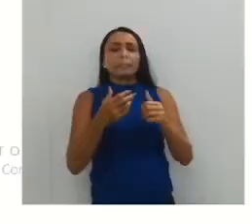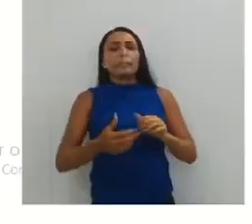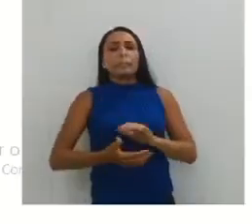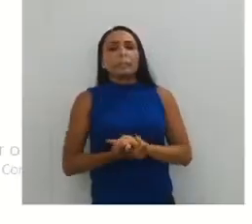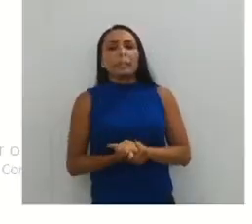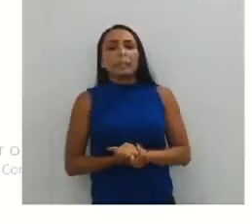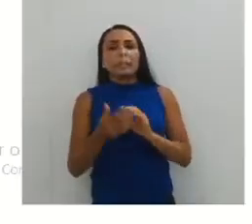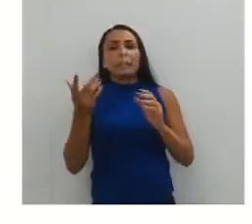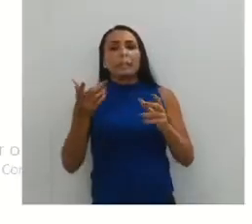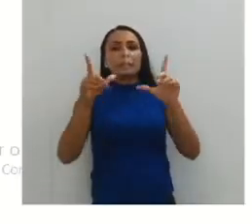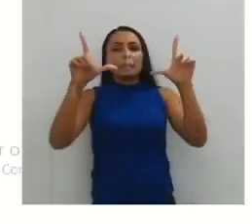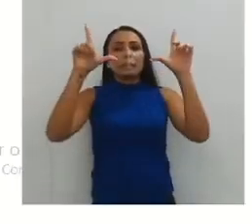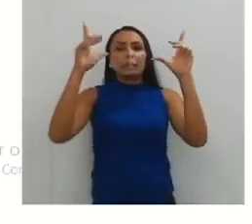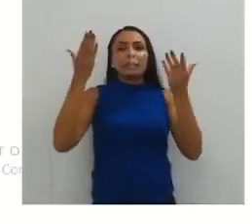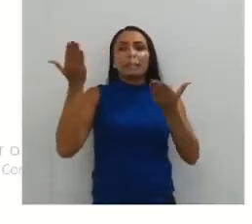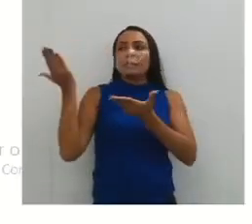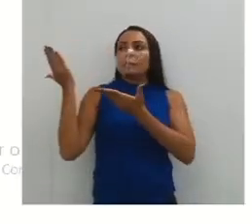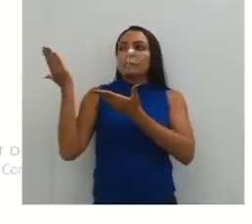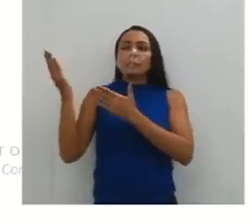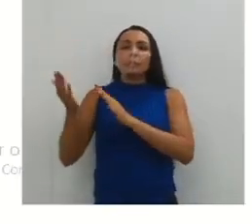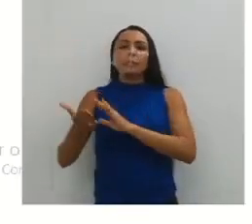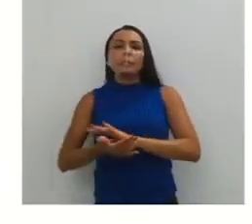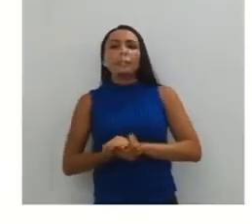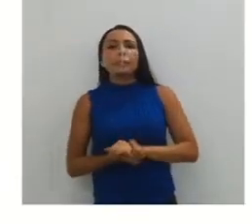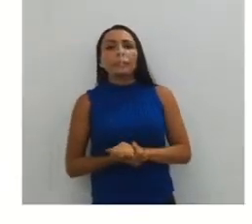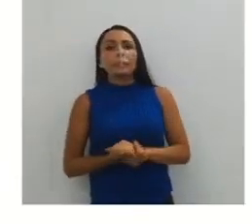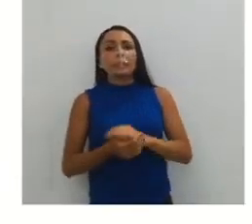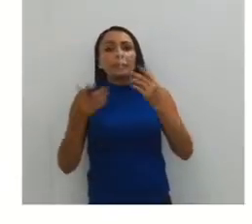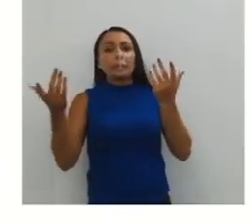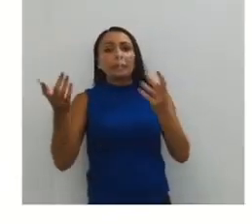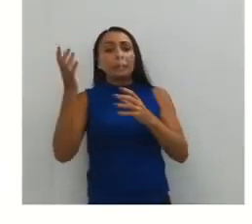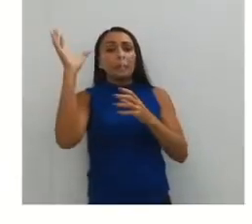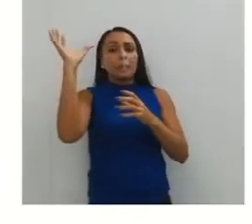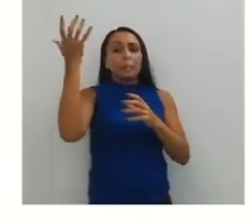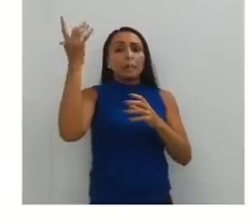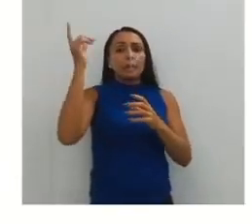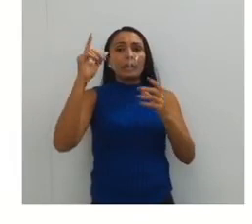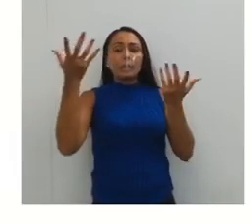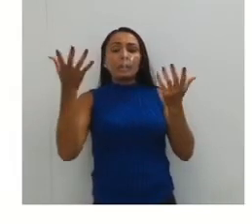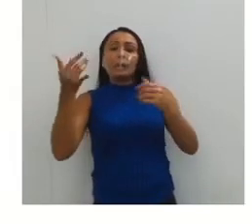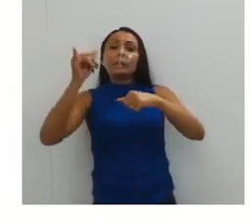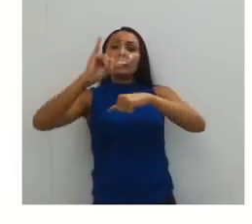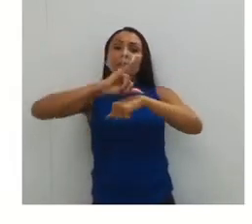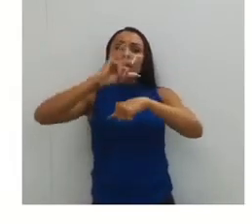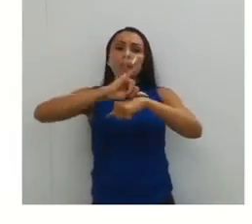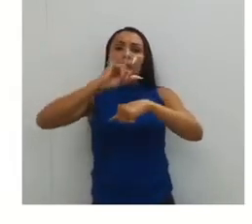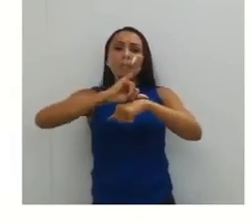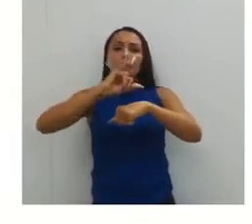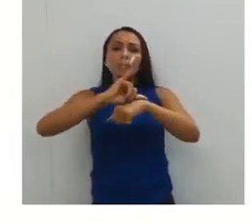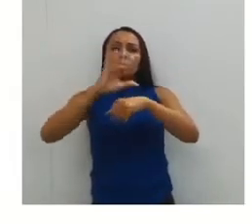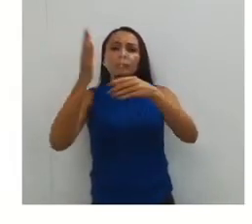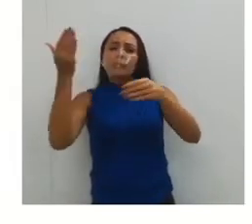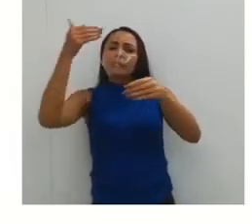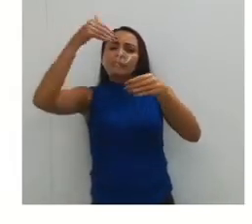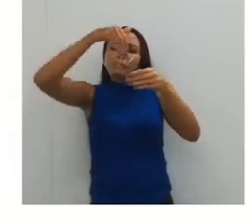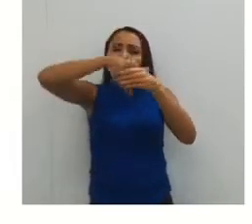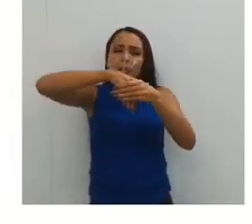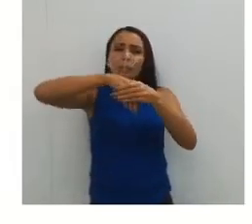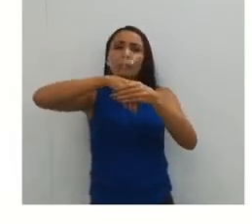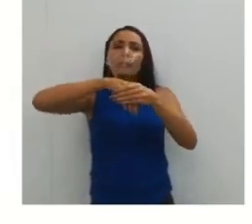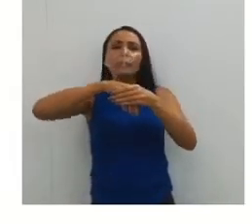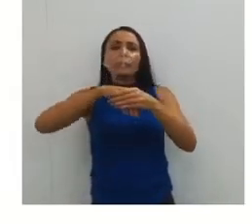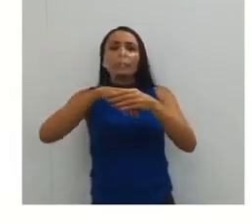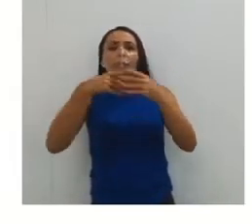aí na tela de vocês o seguinte, ó. Uma lâmpada quadrada de alumínio tem no seu interior